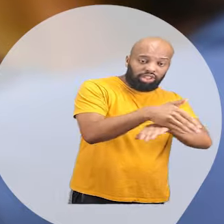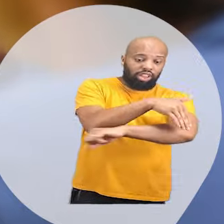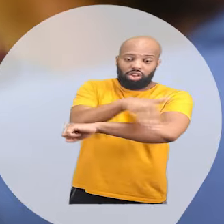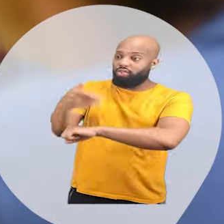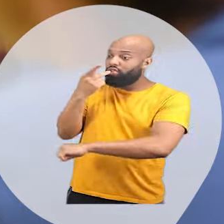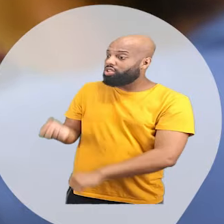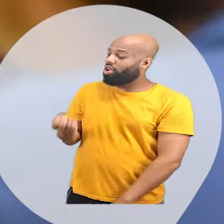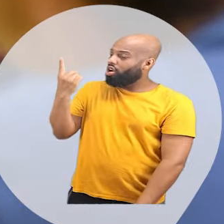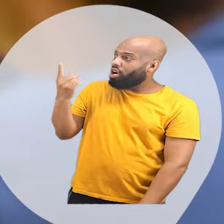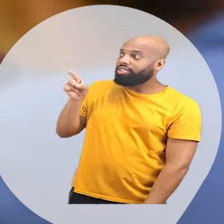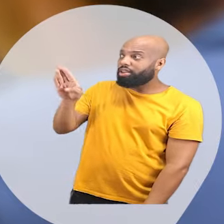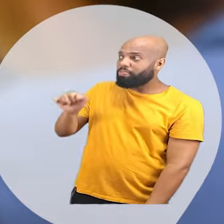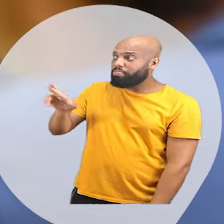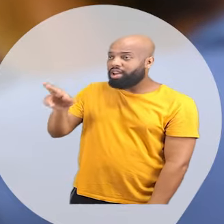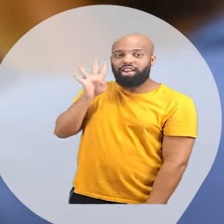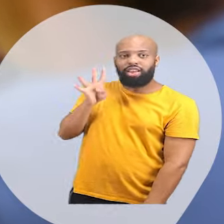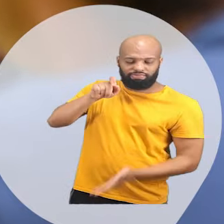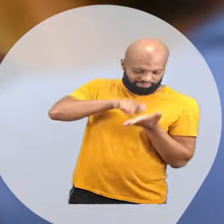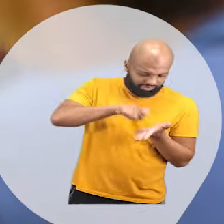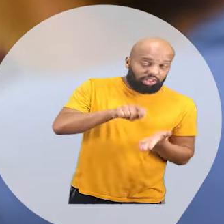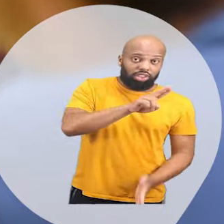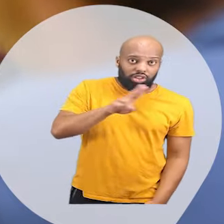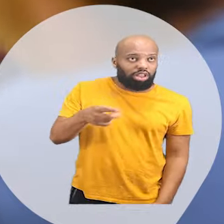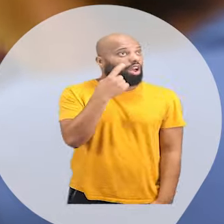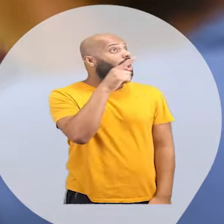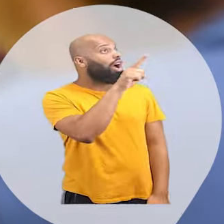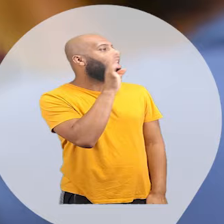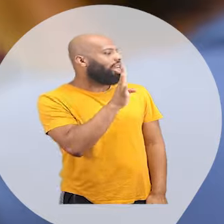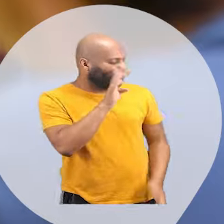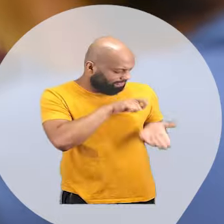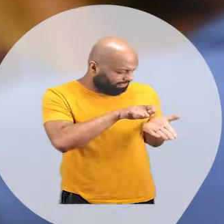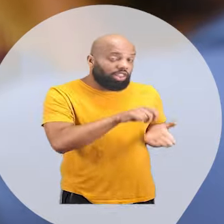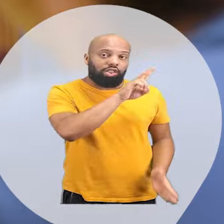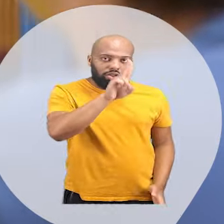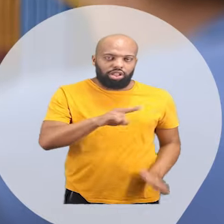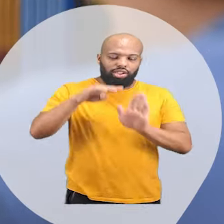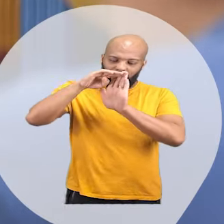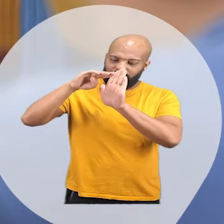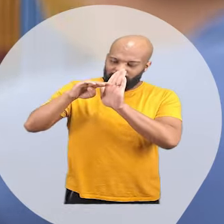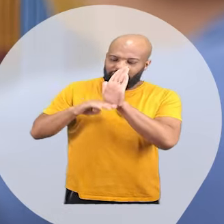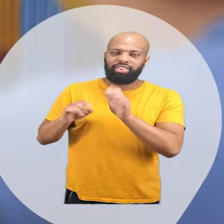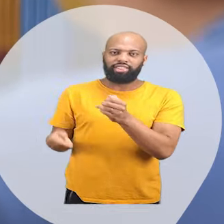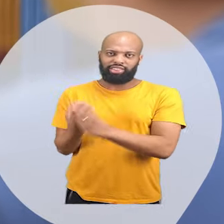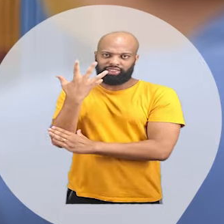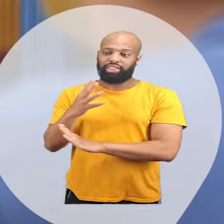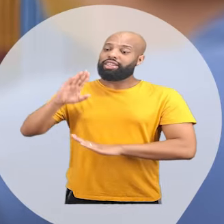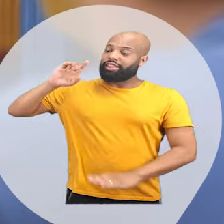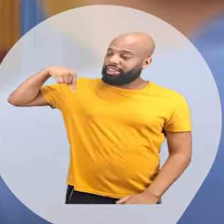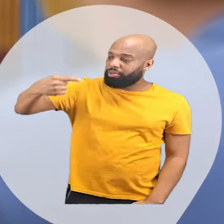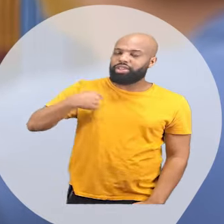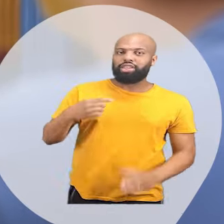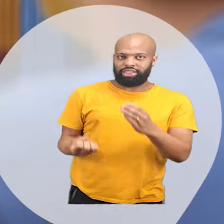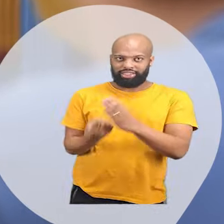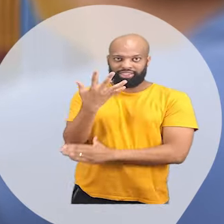também falava Nossa que legal anotava o nome Nossa que lugar anotava o nome e comecei a construir a minha lista e daí quando